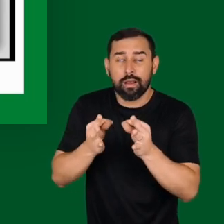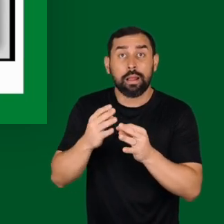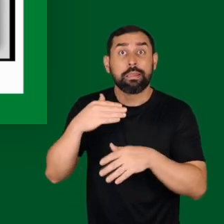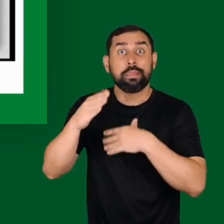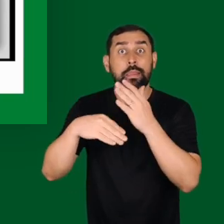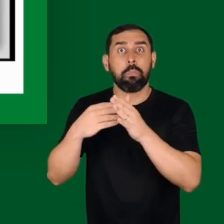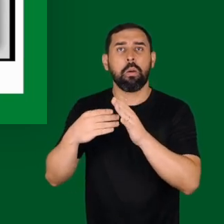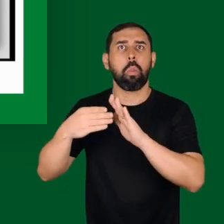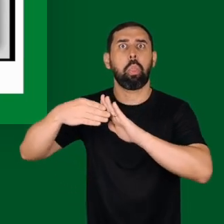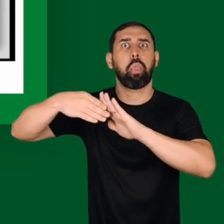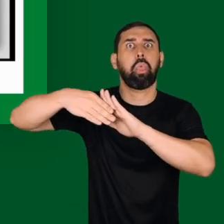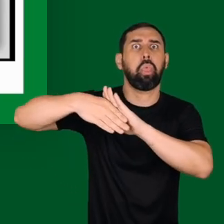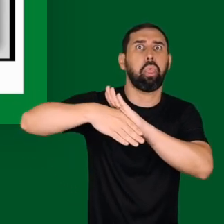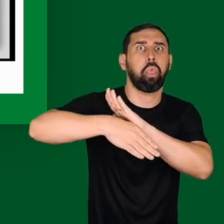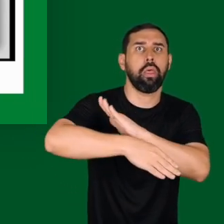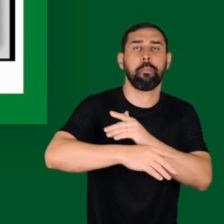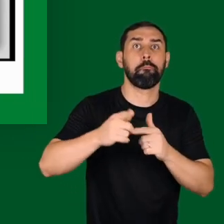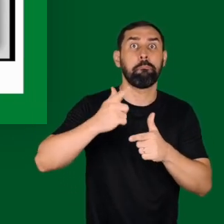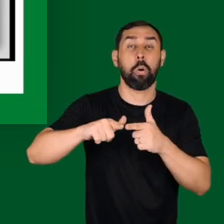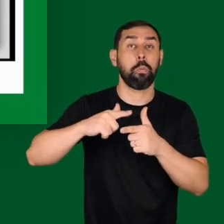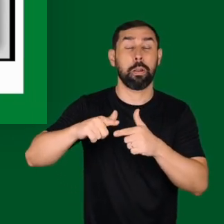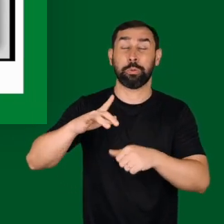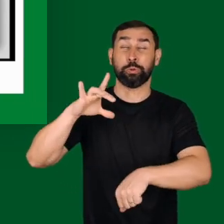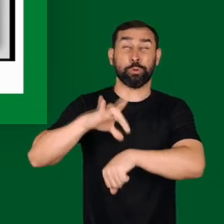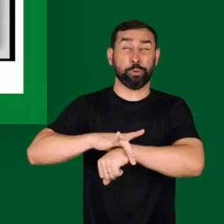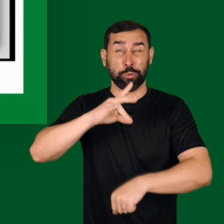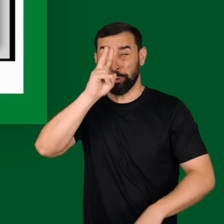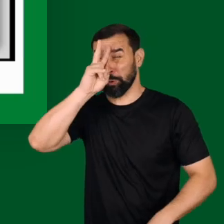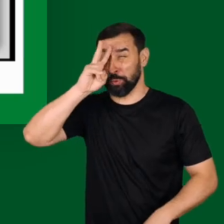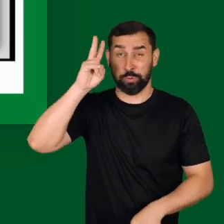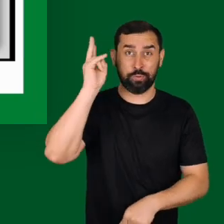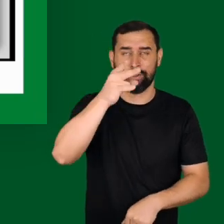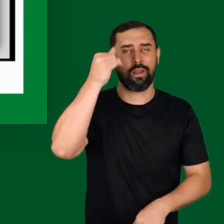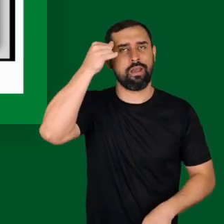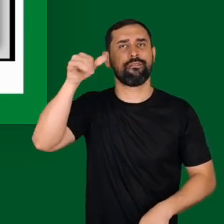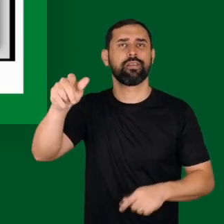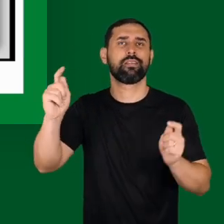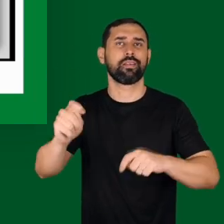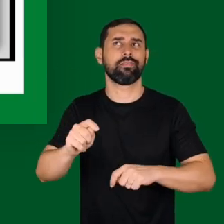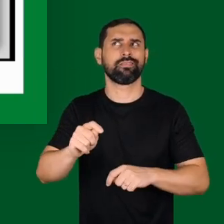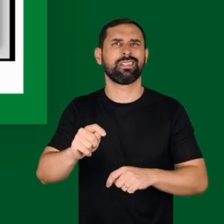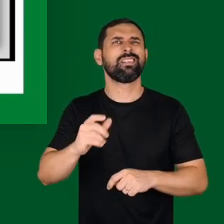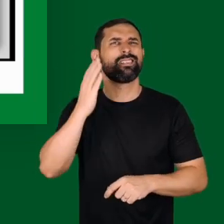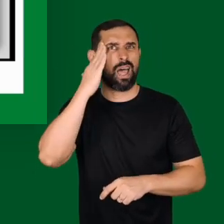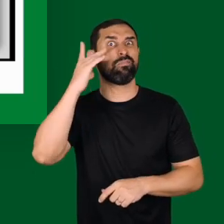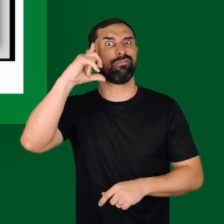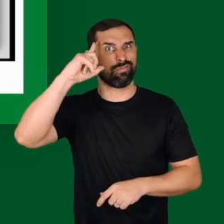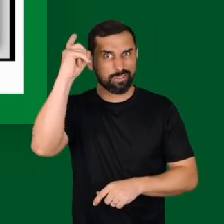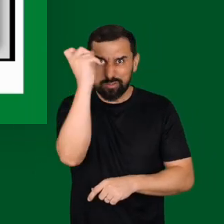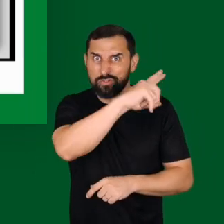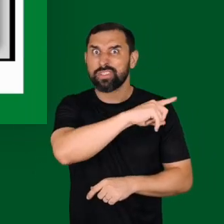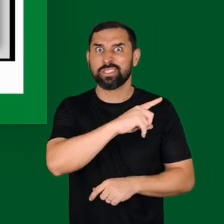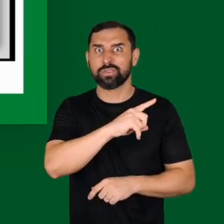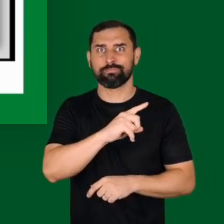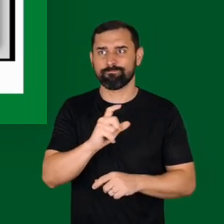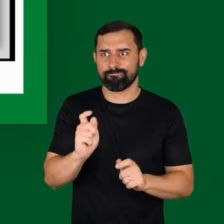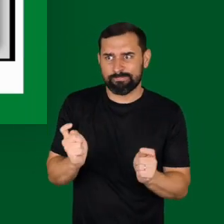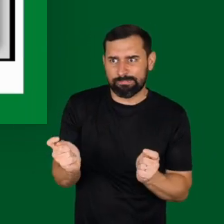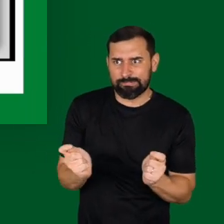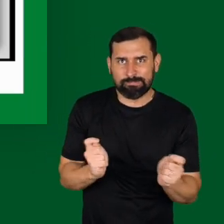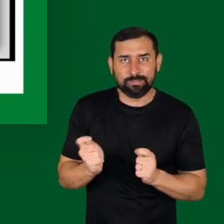puder para que eu consiga evitar as complicações, tanto agudas como crônicas. Sabemos que é um desafio,